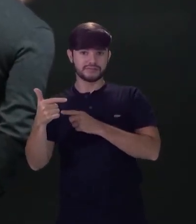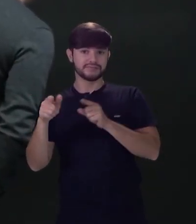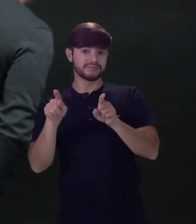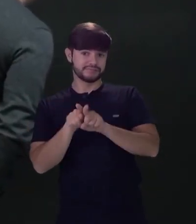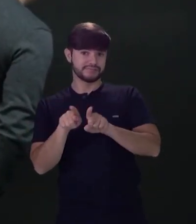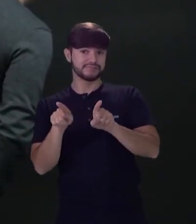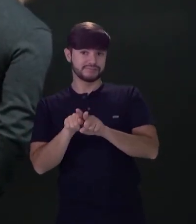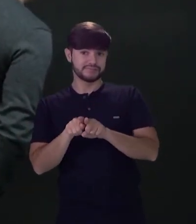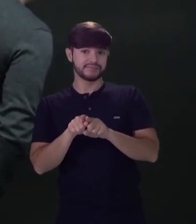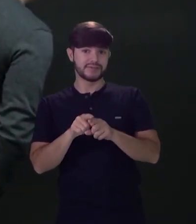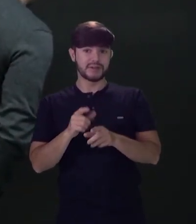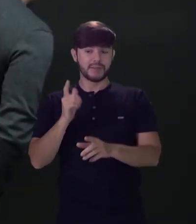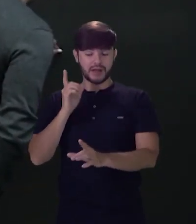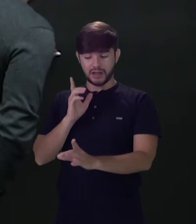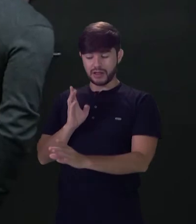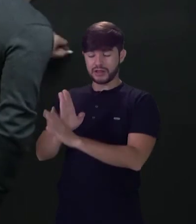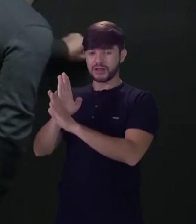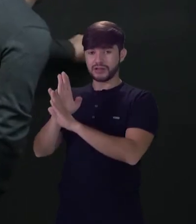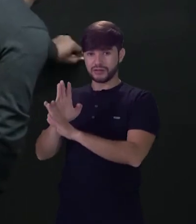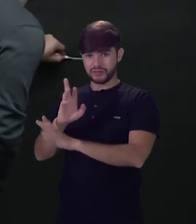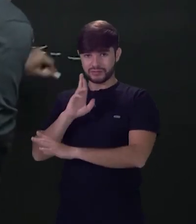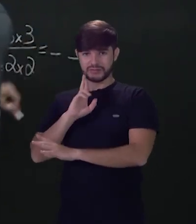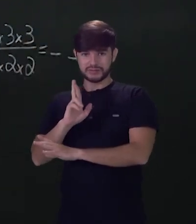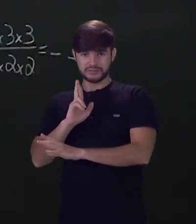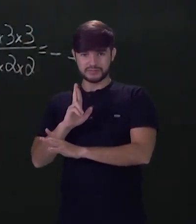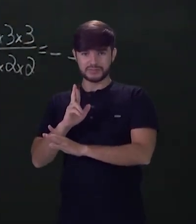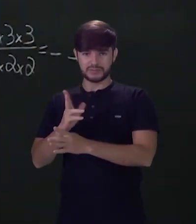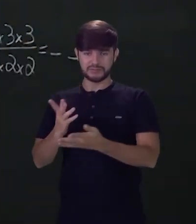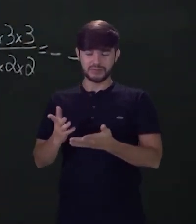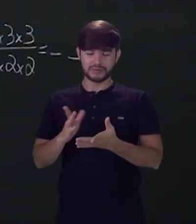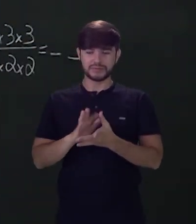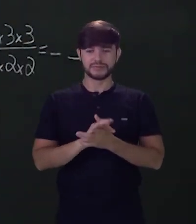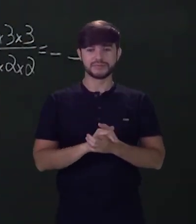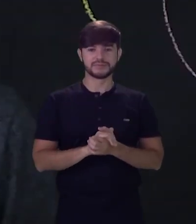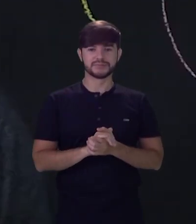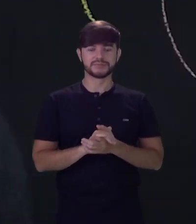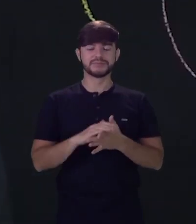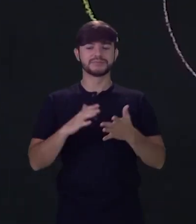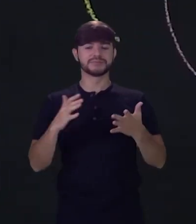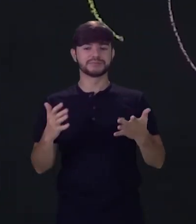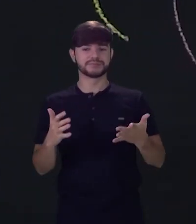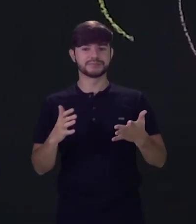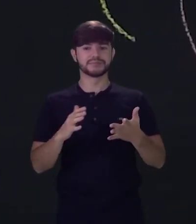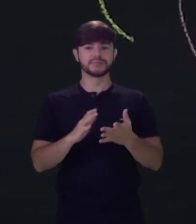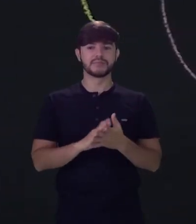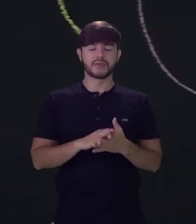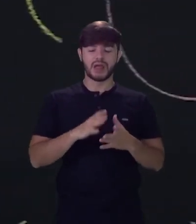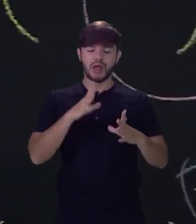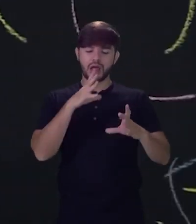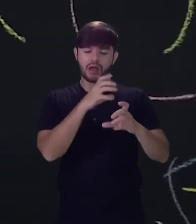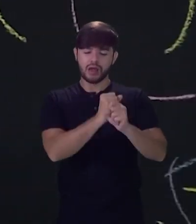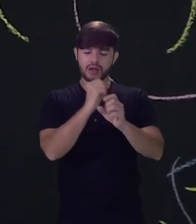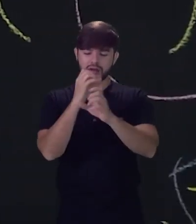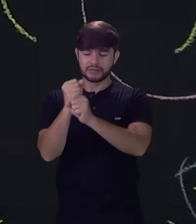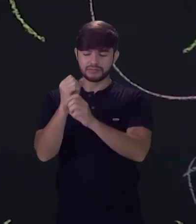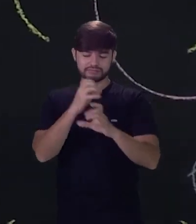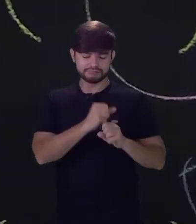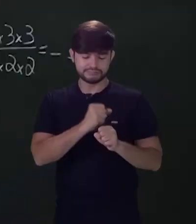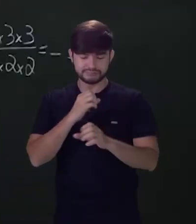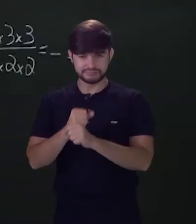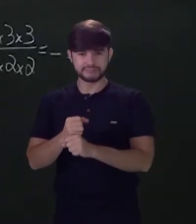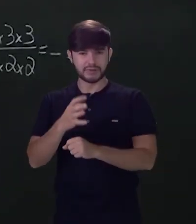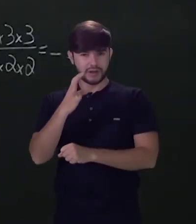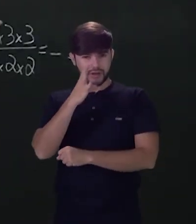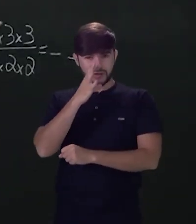também repetido 3 vezes, e aí a gente multiplica todas elas. Logo então, ao resolver essa multiplicação,